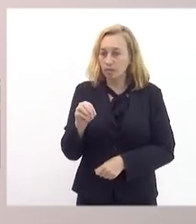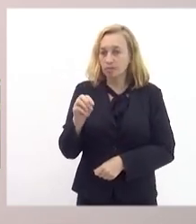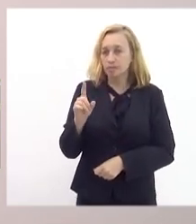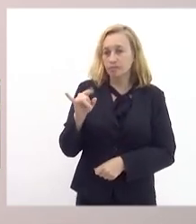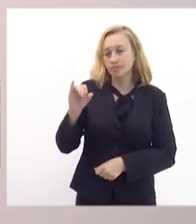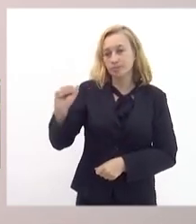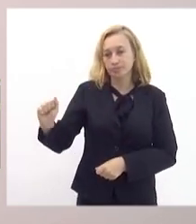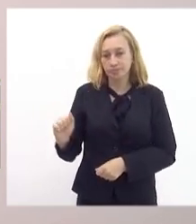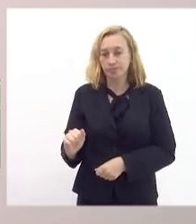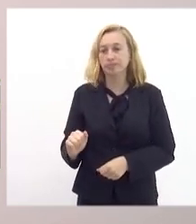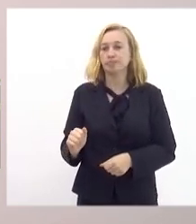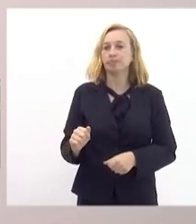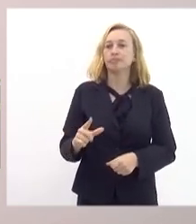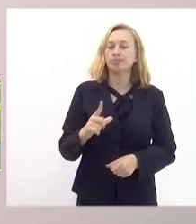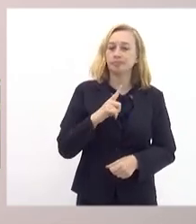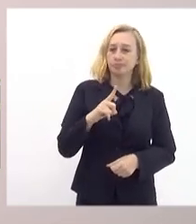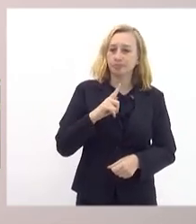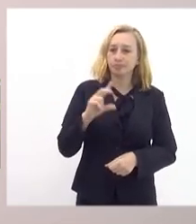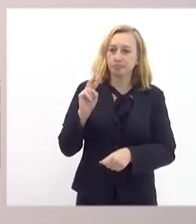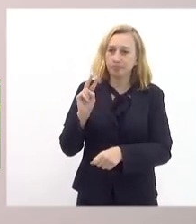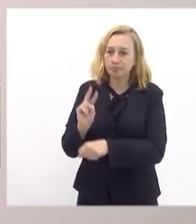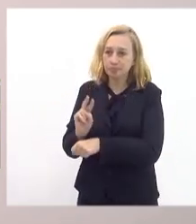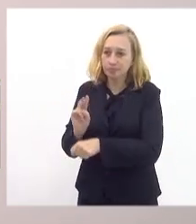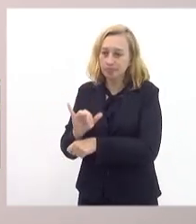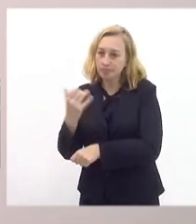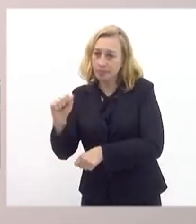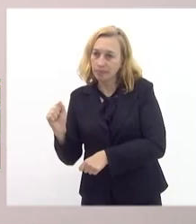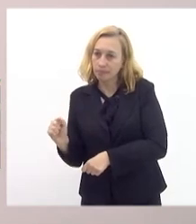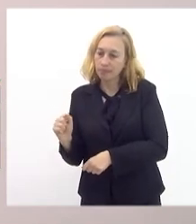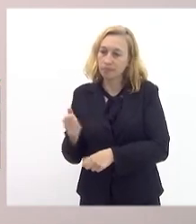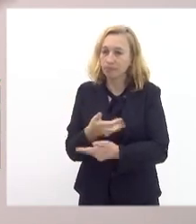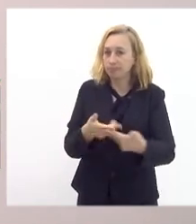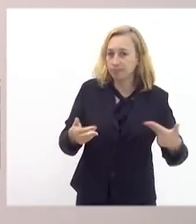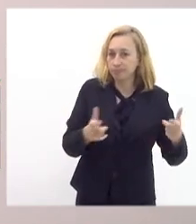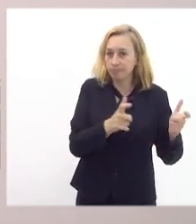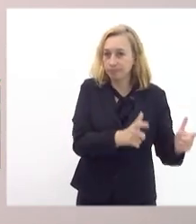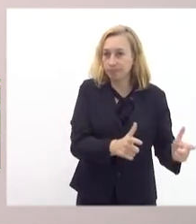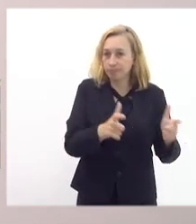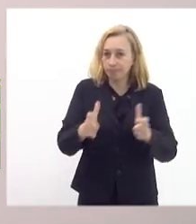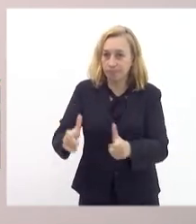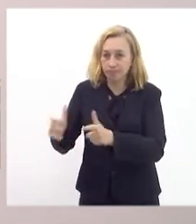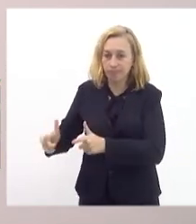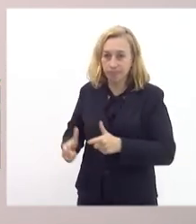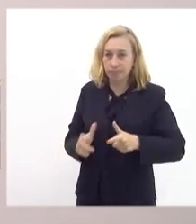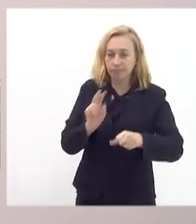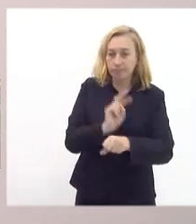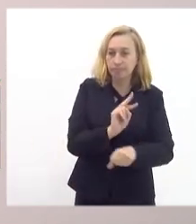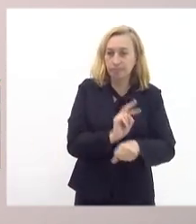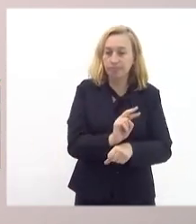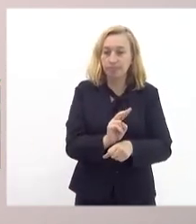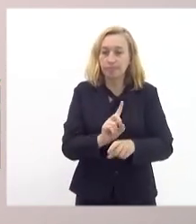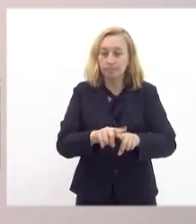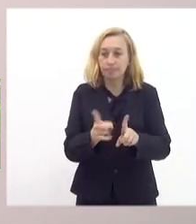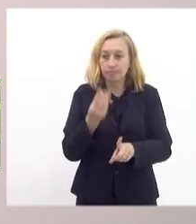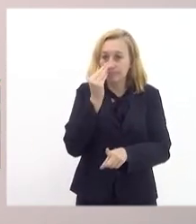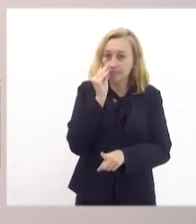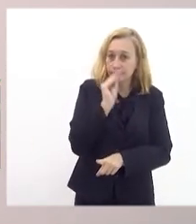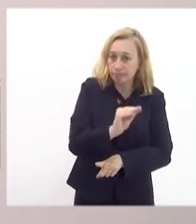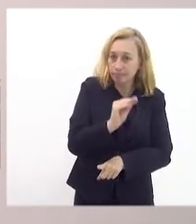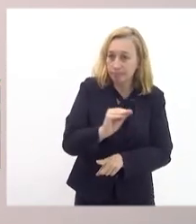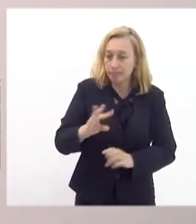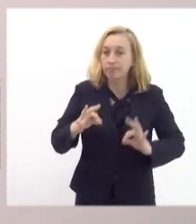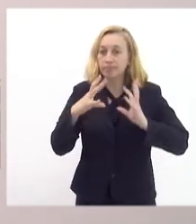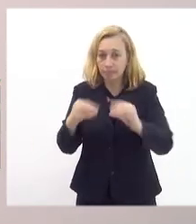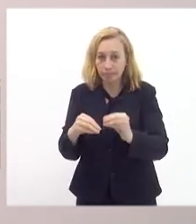a apa ET Mirim que protege as Ilhas temos Guariba e guaribinha nós temos várias e simplesmente são ignorados tudo